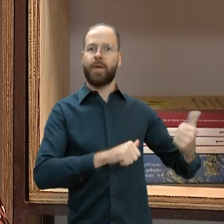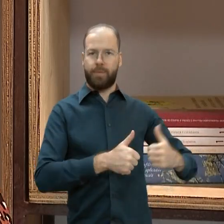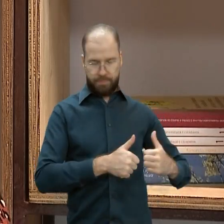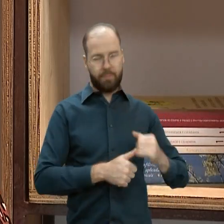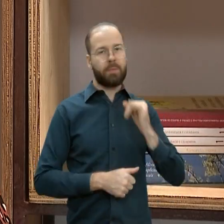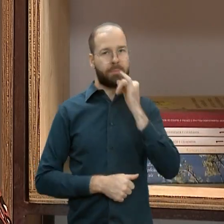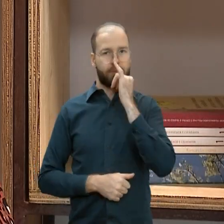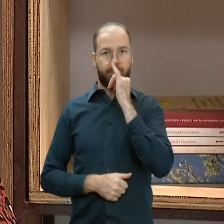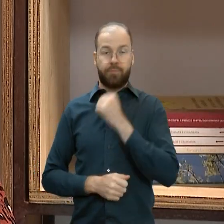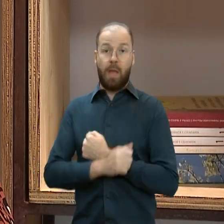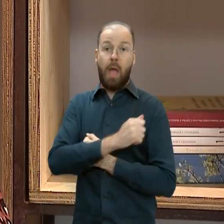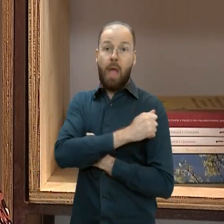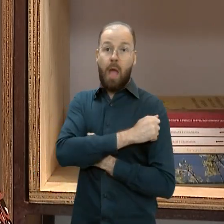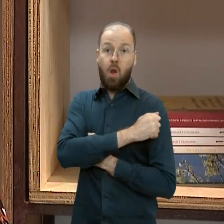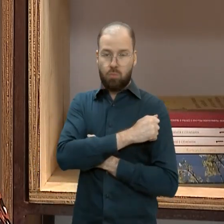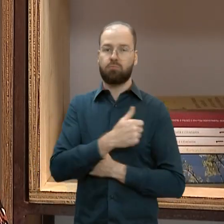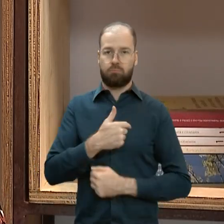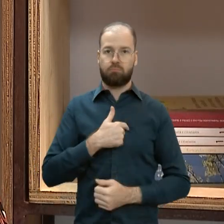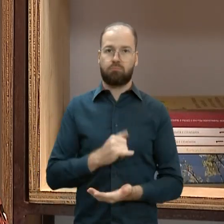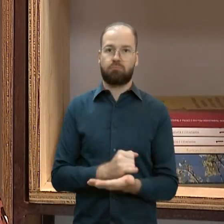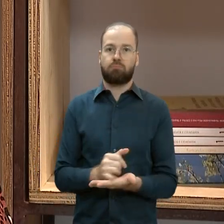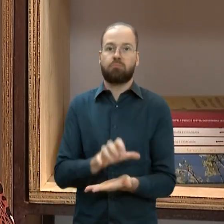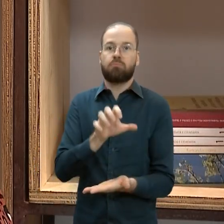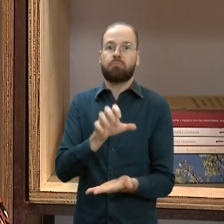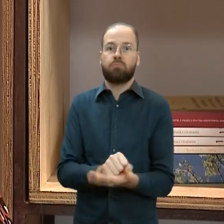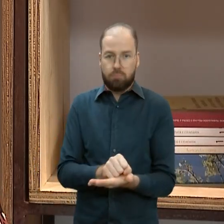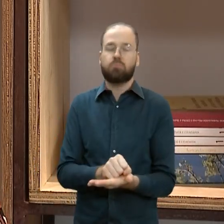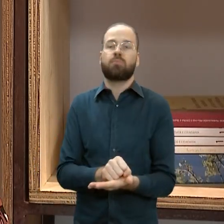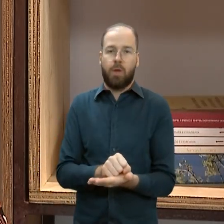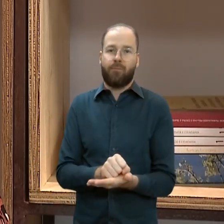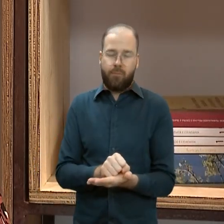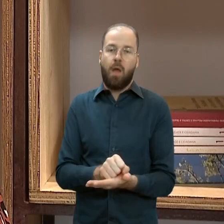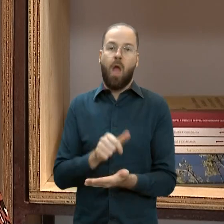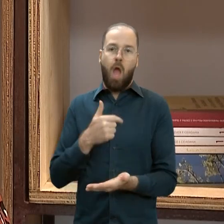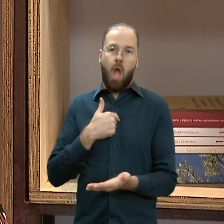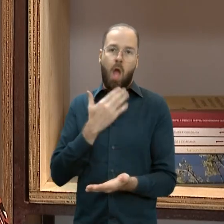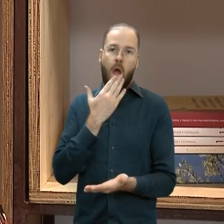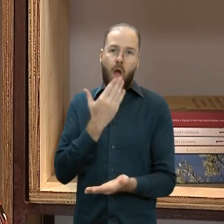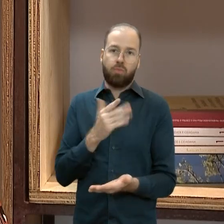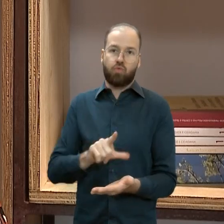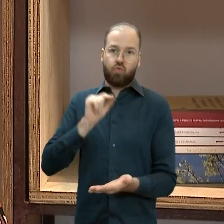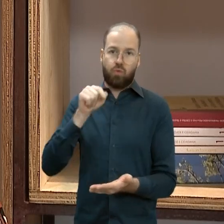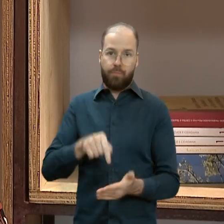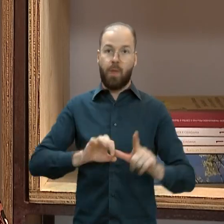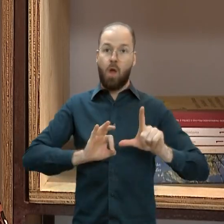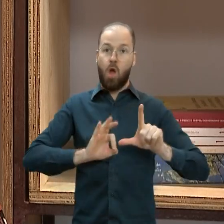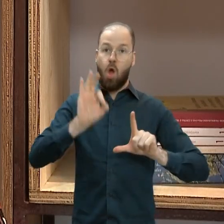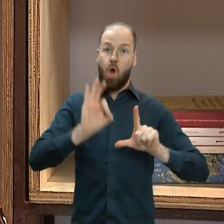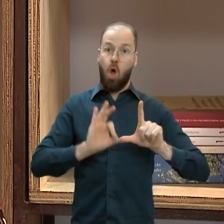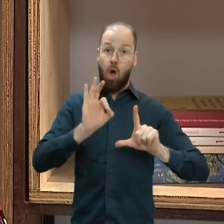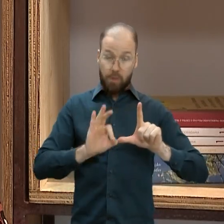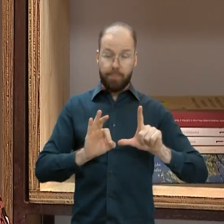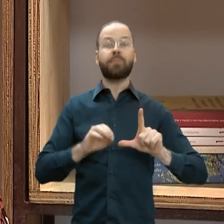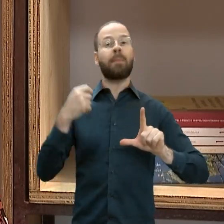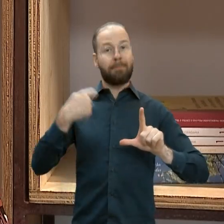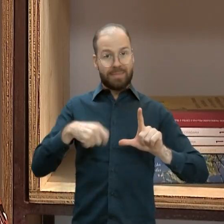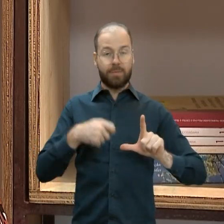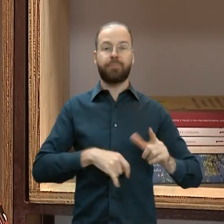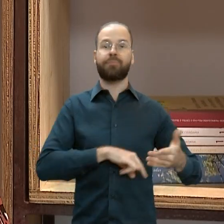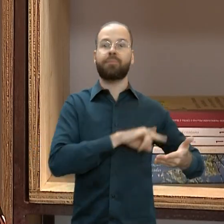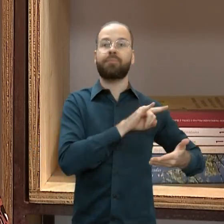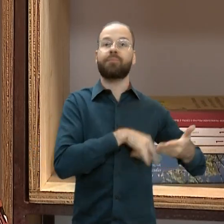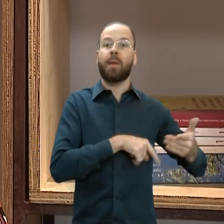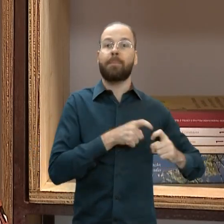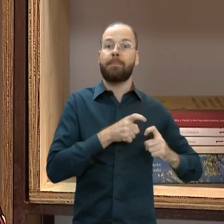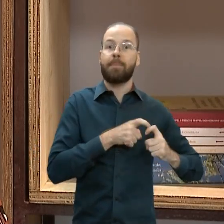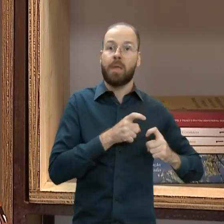pela cota, pessoa com deficiência, ele vai comprovar a deficiência dele através de laudo e através de